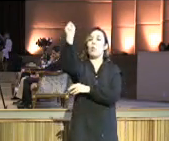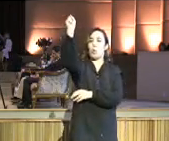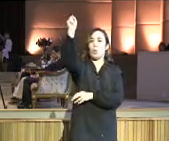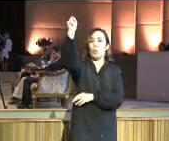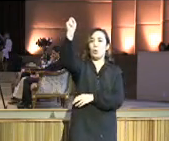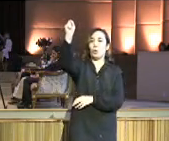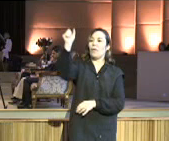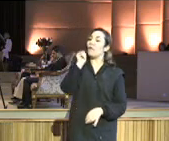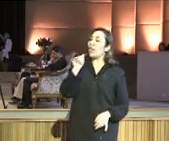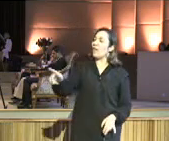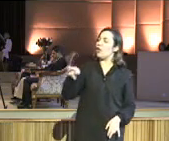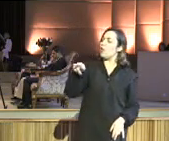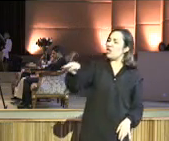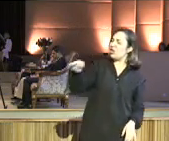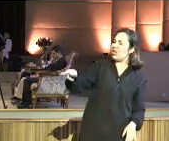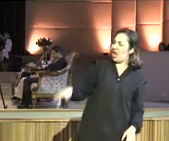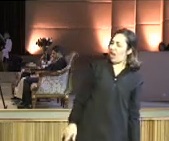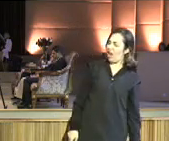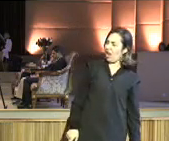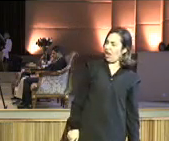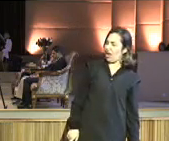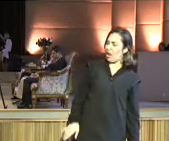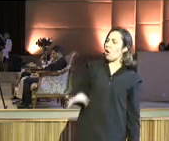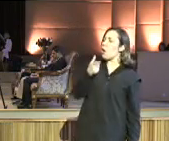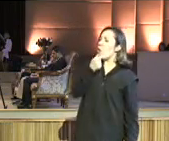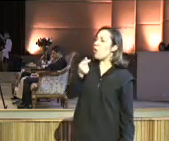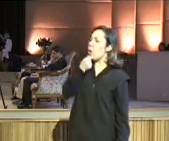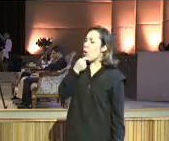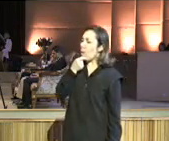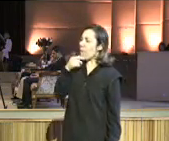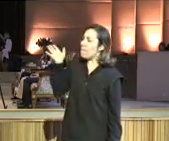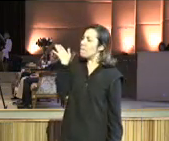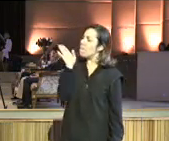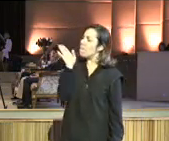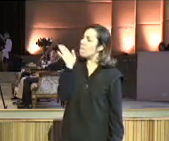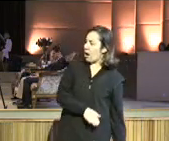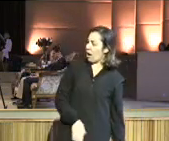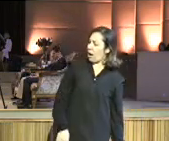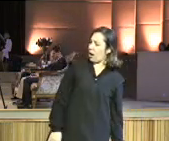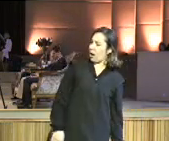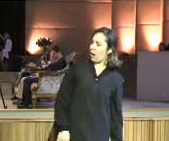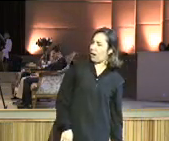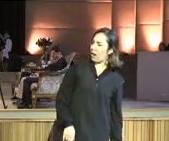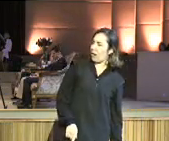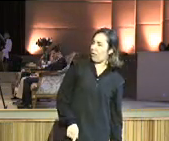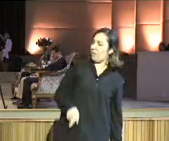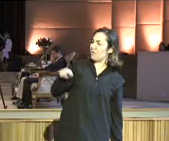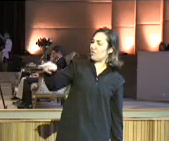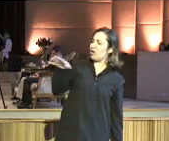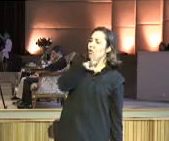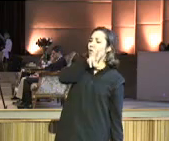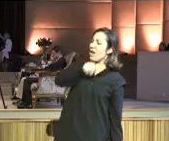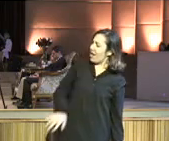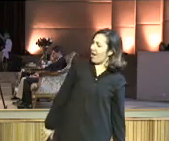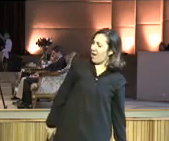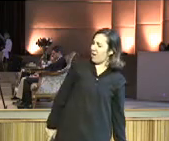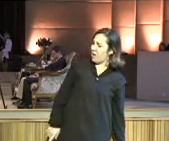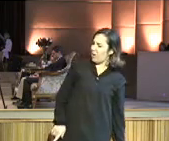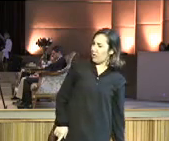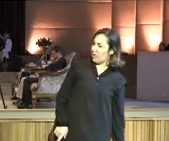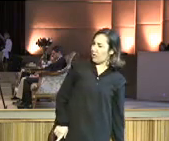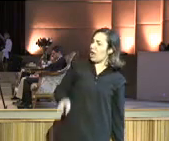de sangue, homem violento.